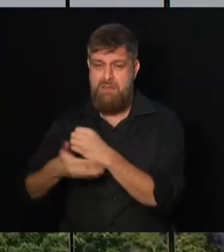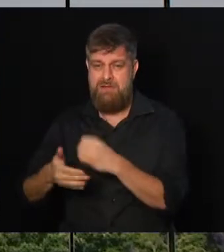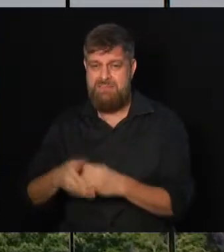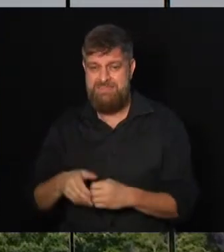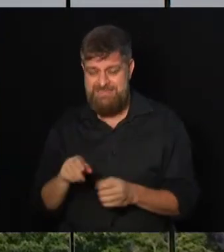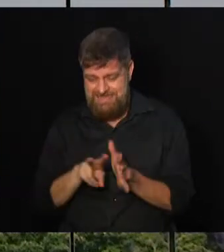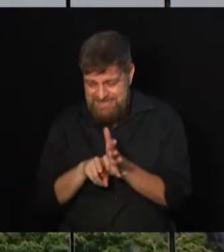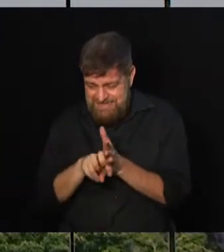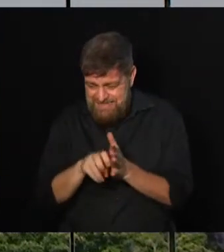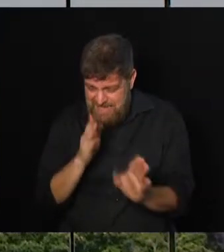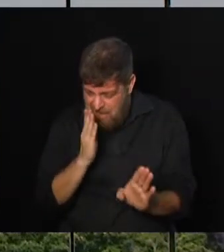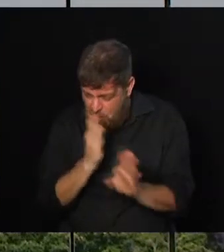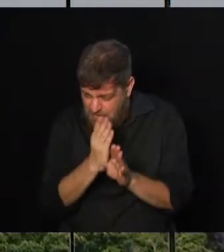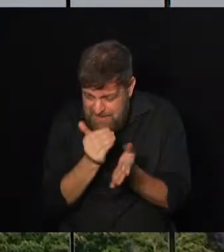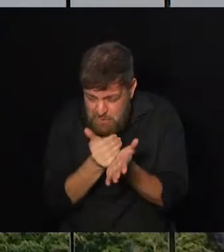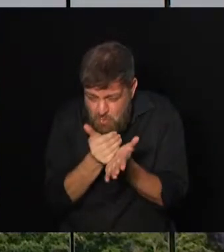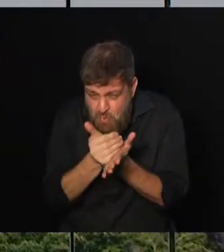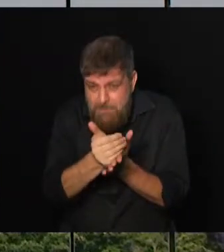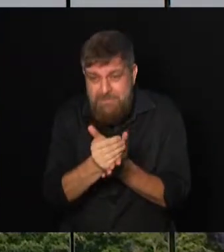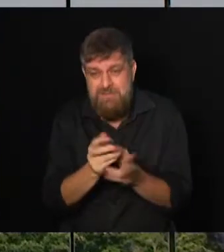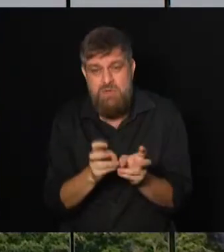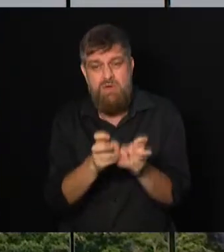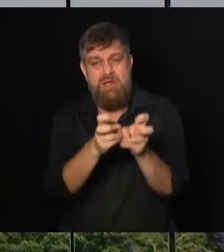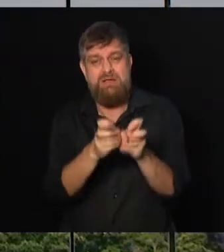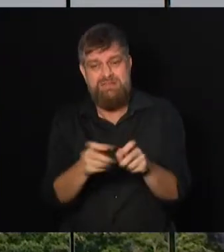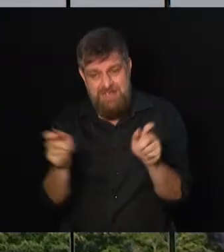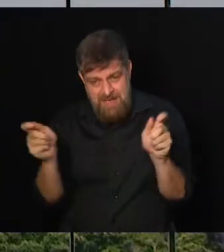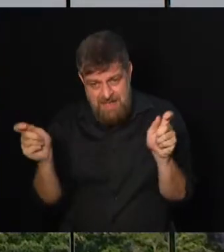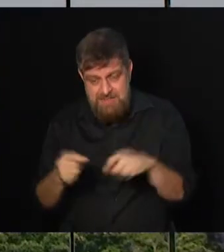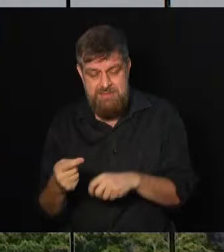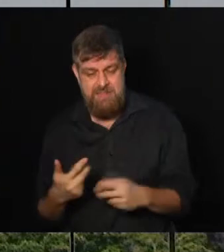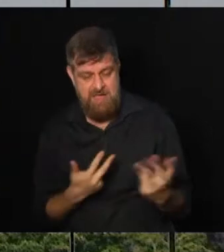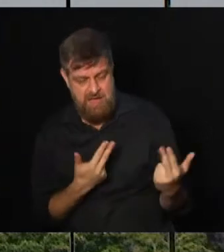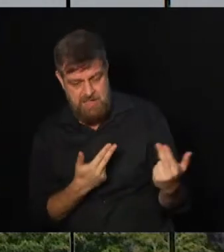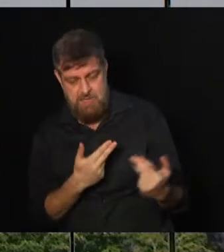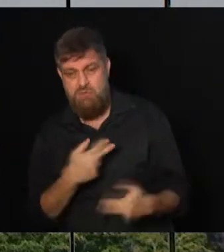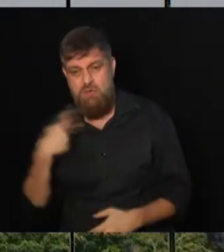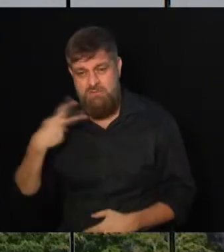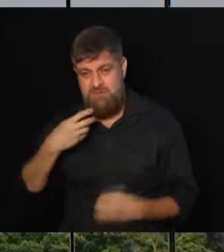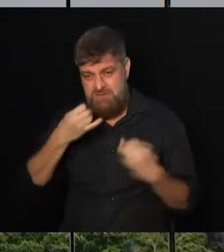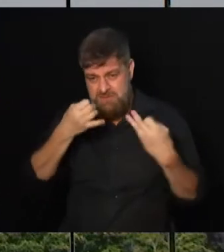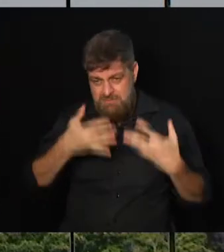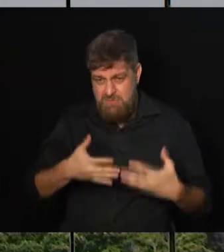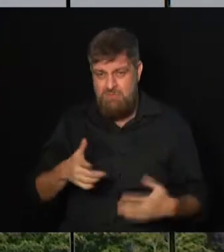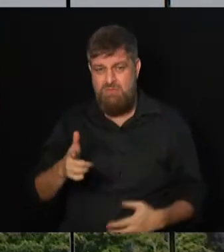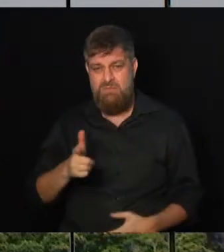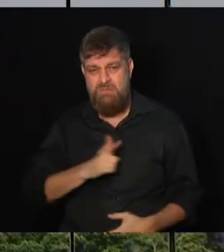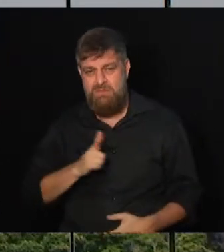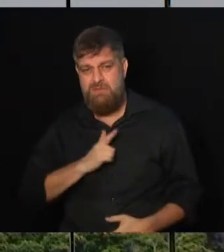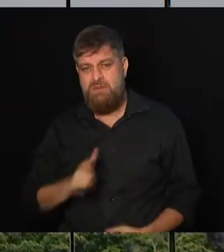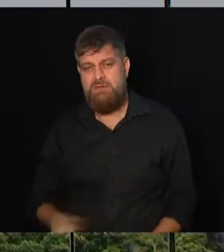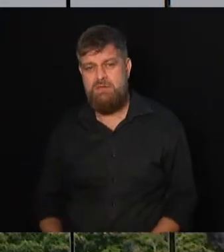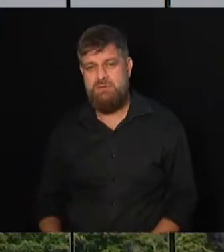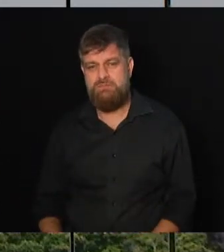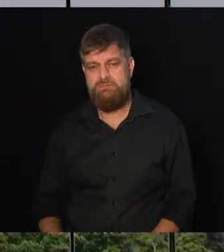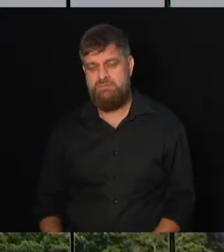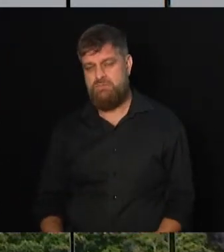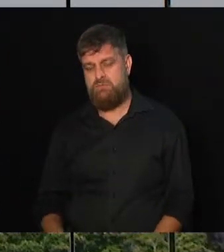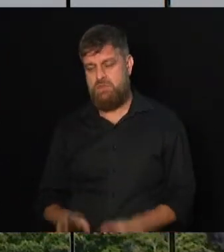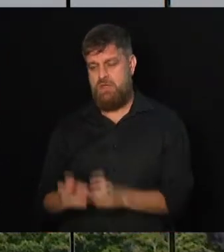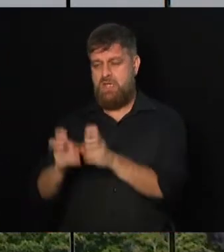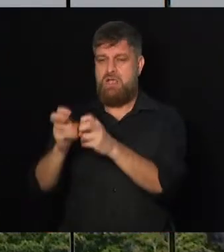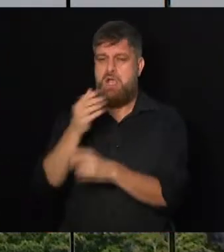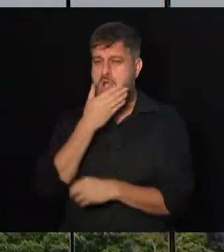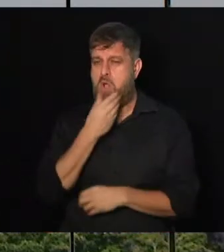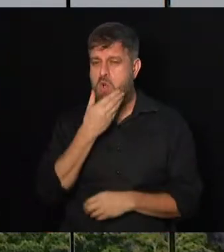feito preventivamente, existe, como o vereador falou aqui, esse ícone do câncer